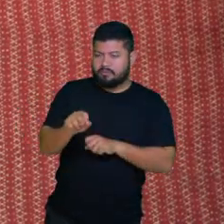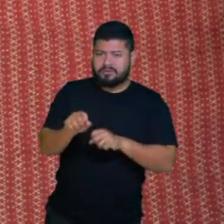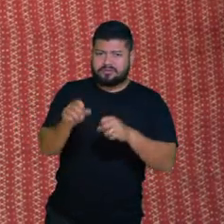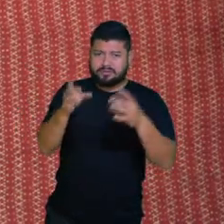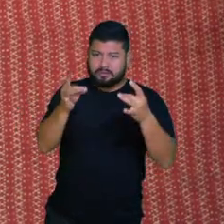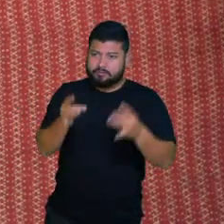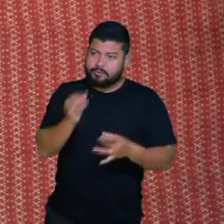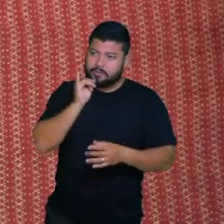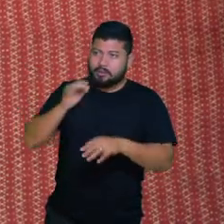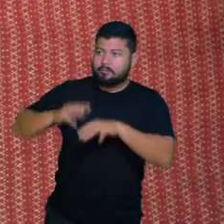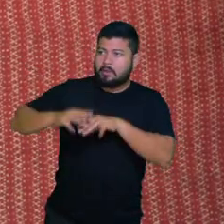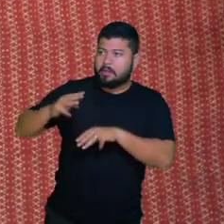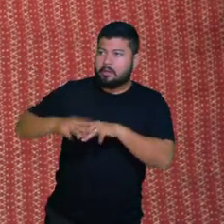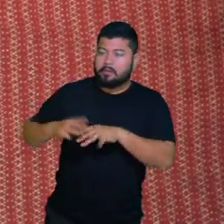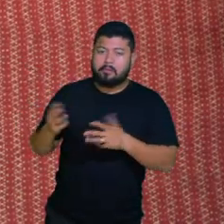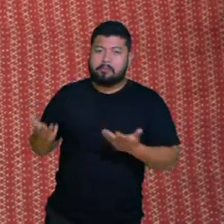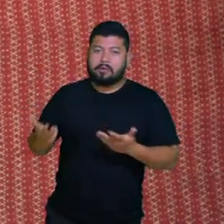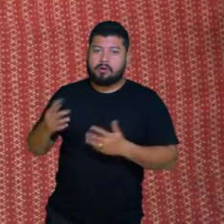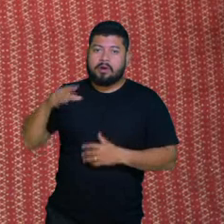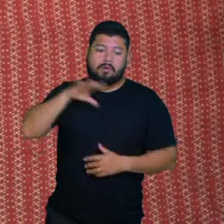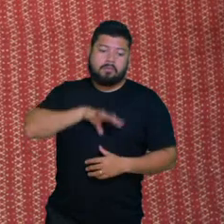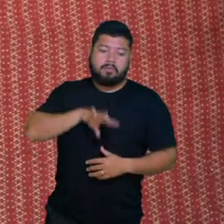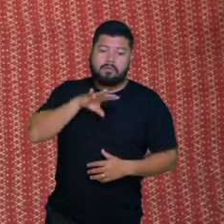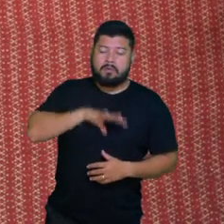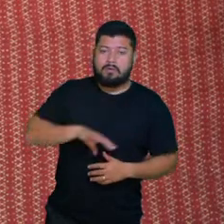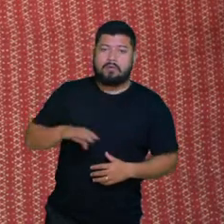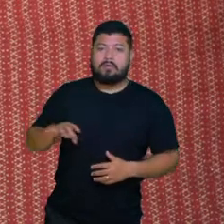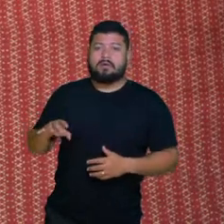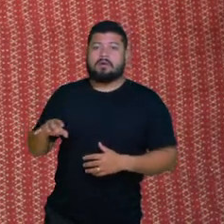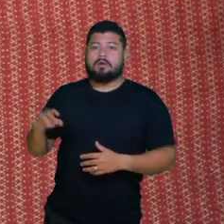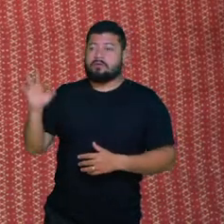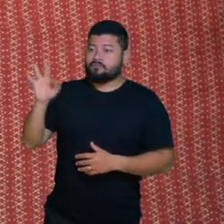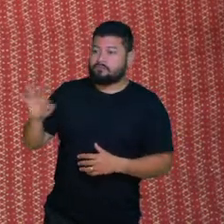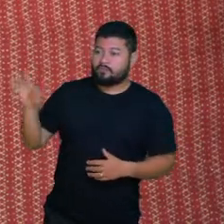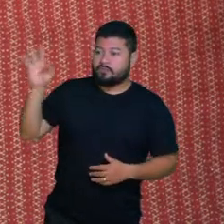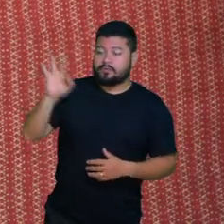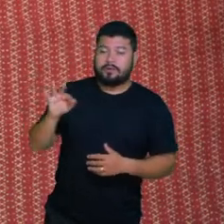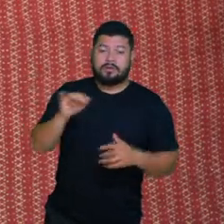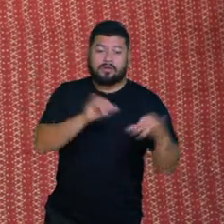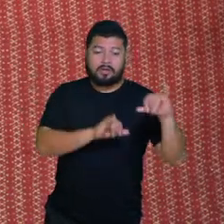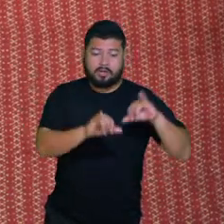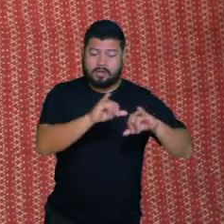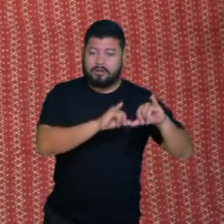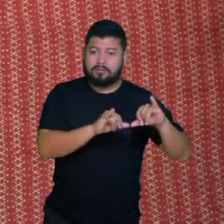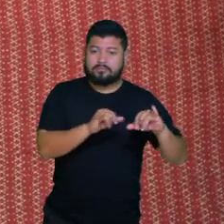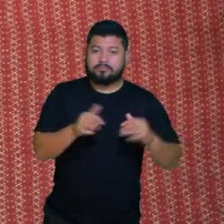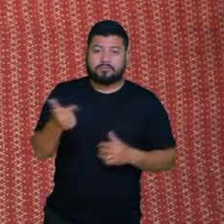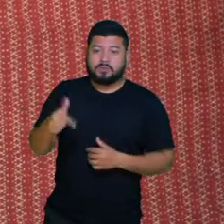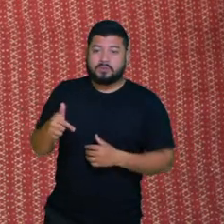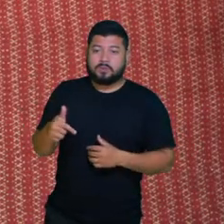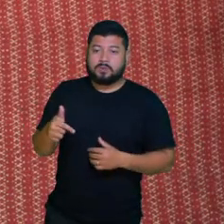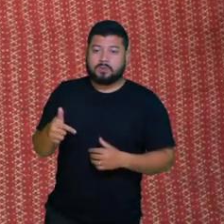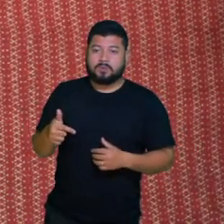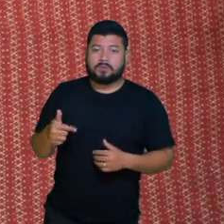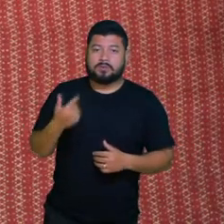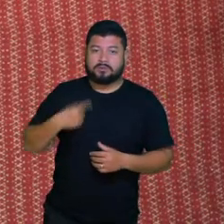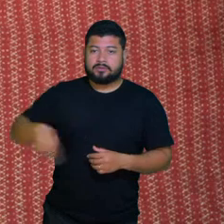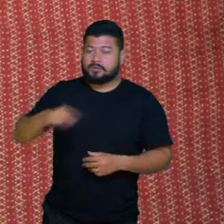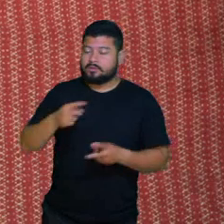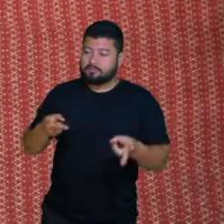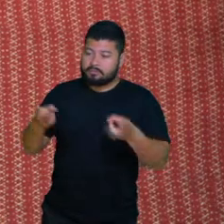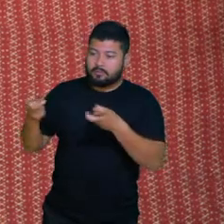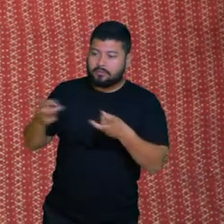matemática né na língua portuguesa na física e na química e nós estamos observando que os nossos